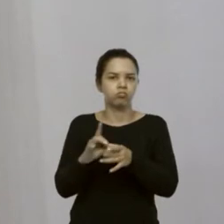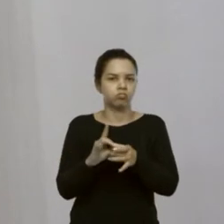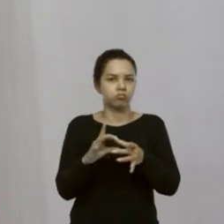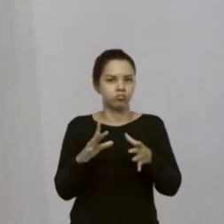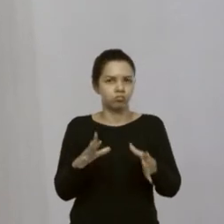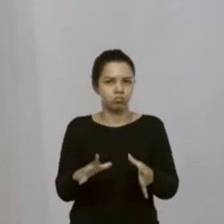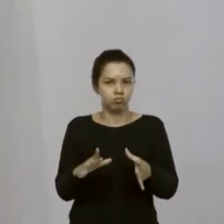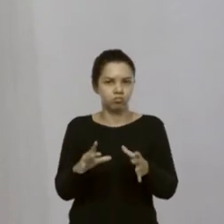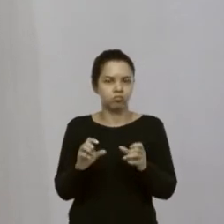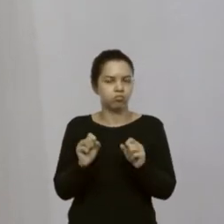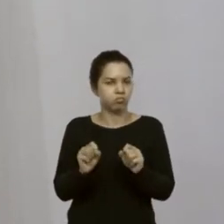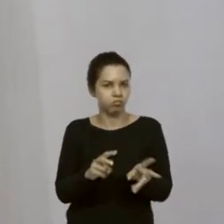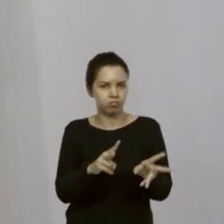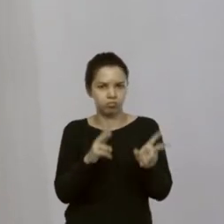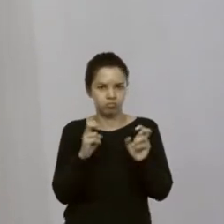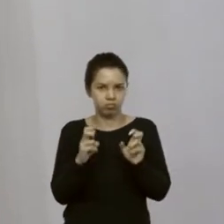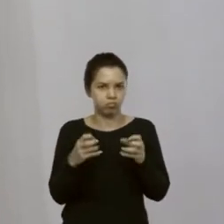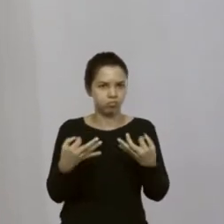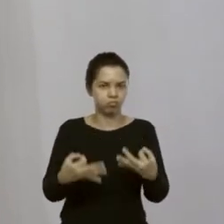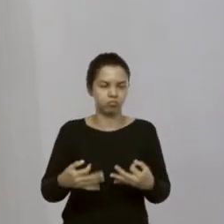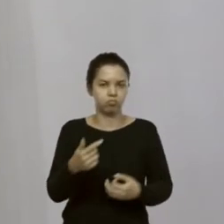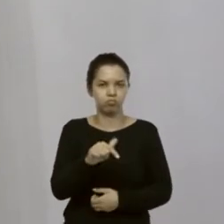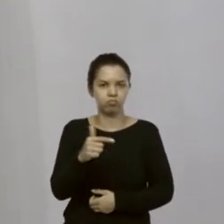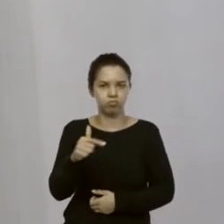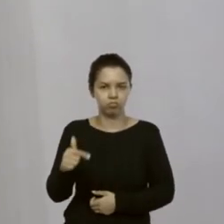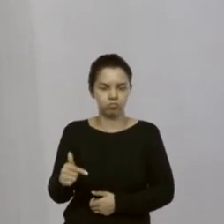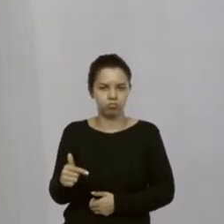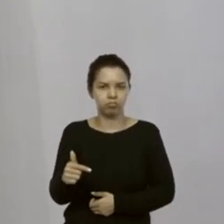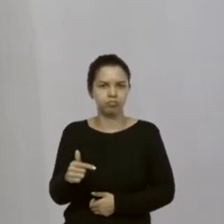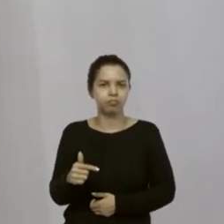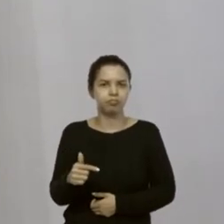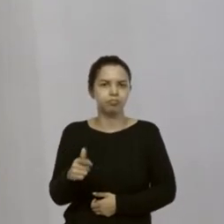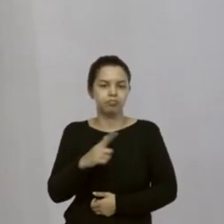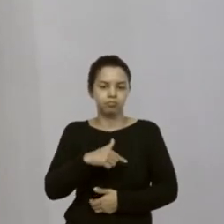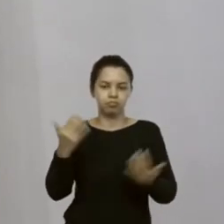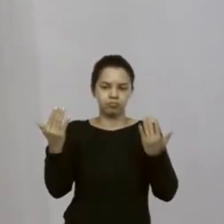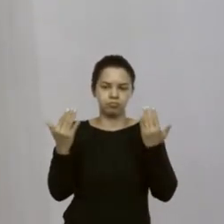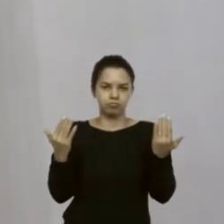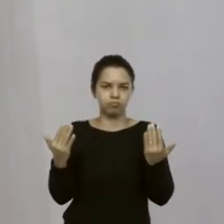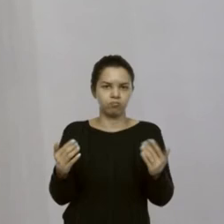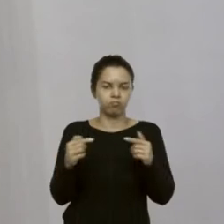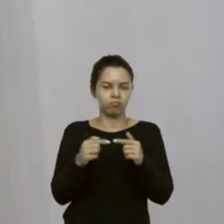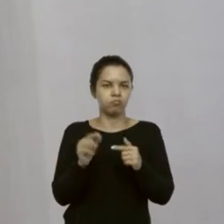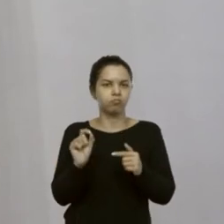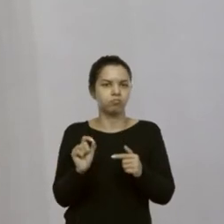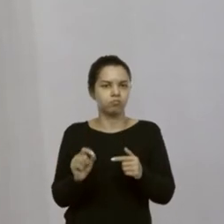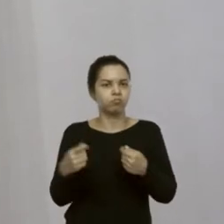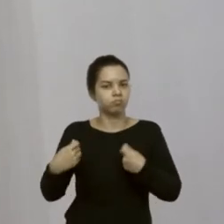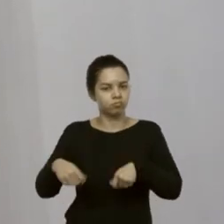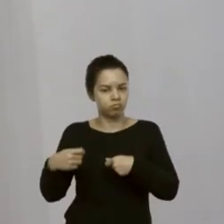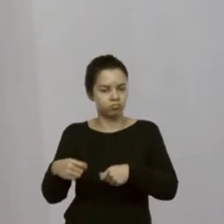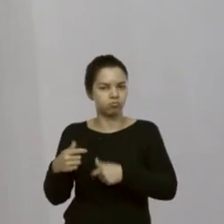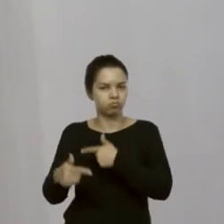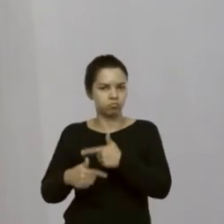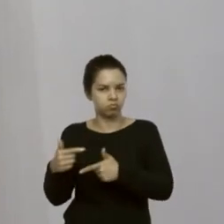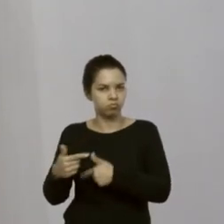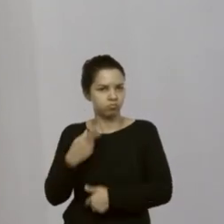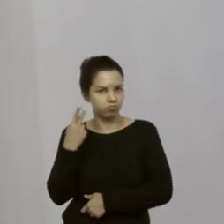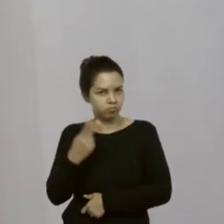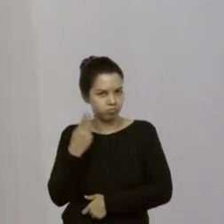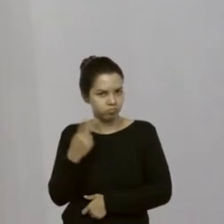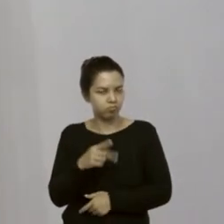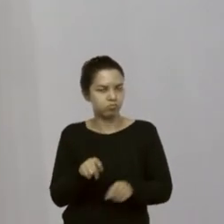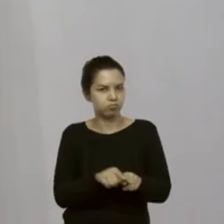ter essa percepção correta. O ponto em comum é a necessidade do trabalho parlamentar e da radiodifusão terem um